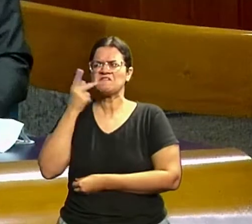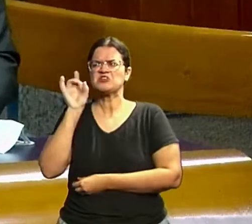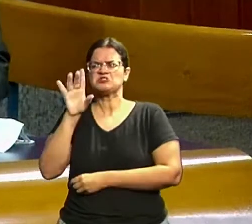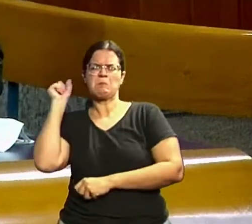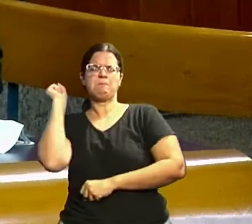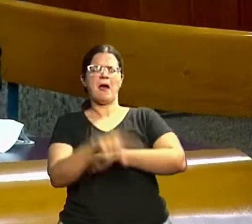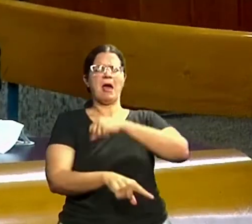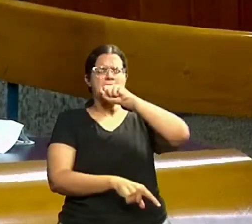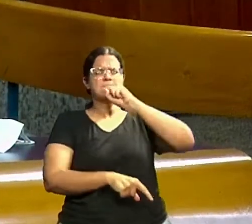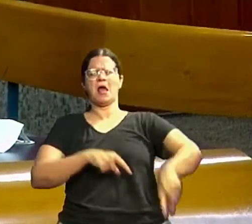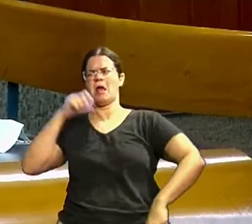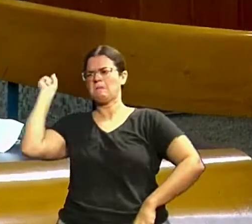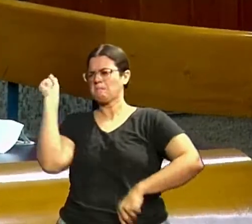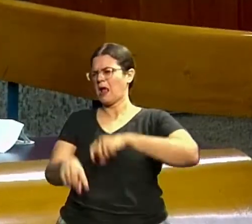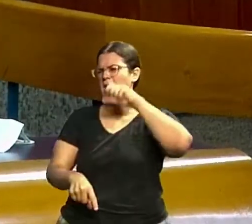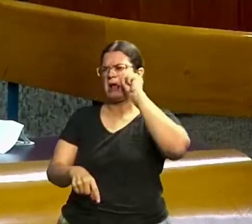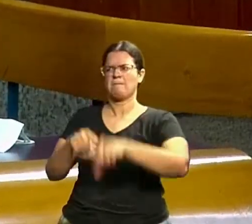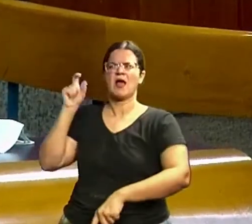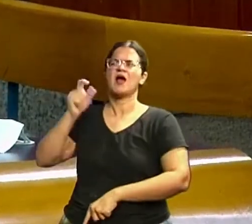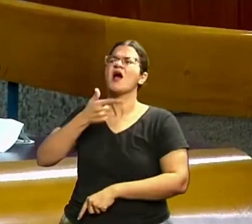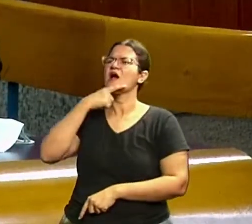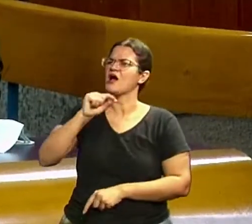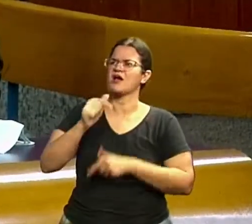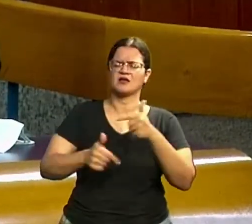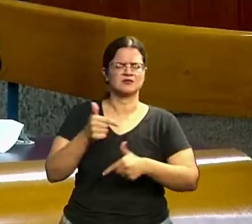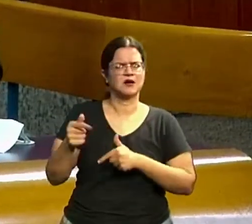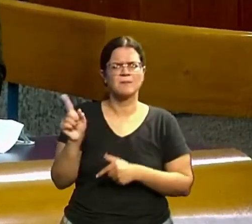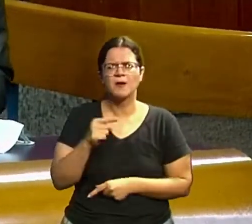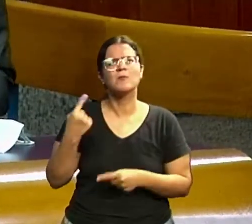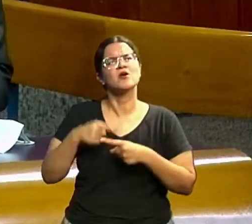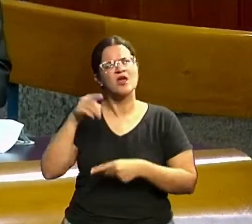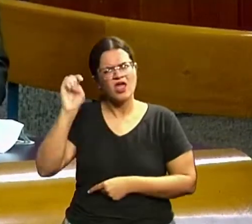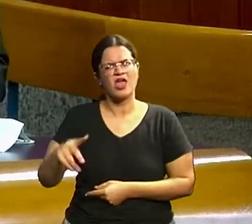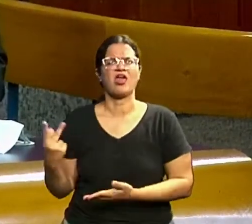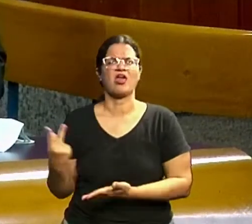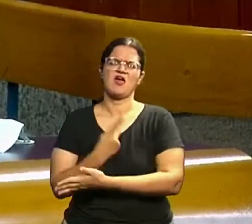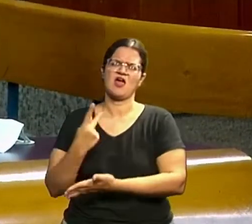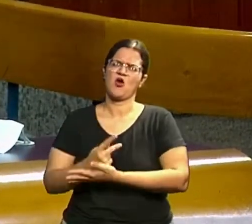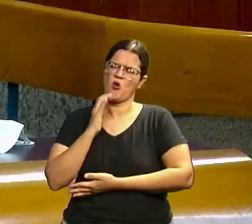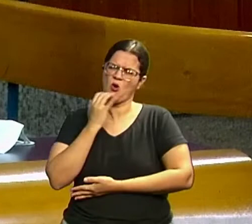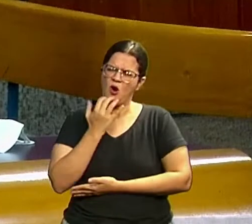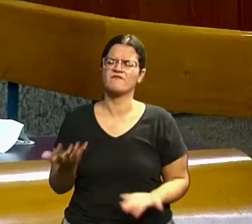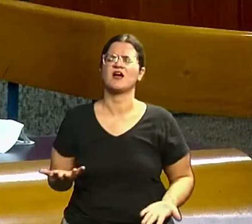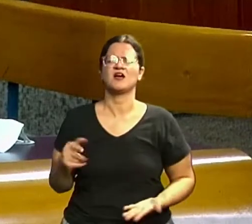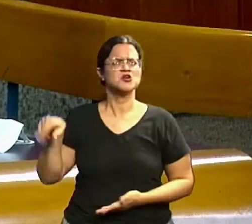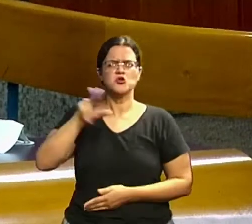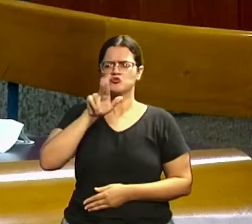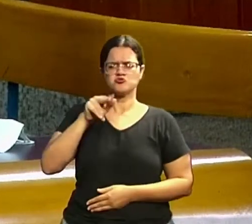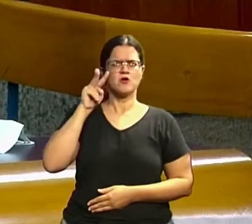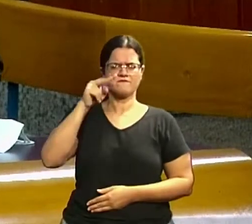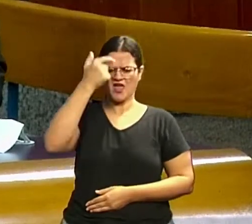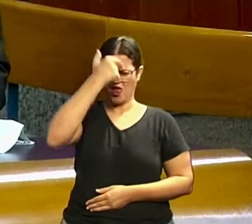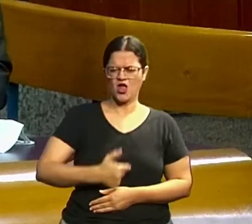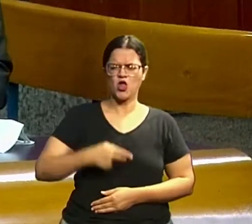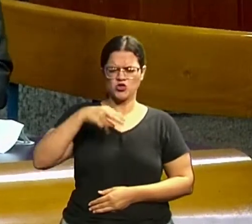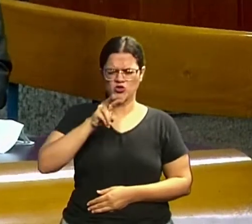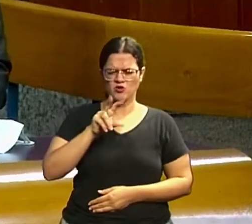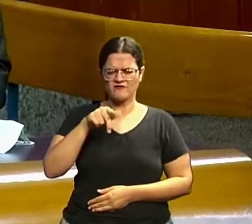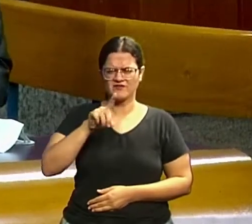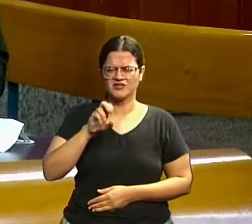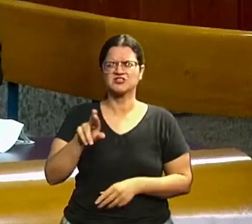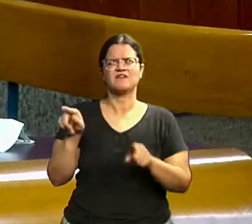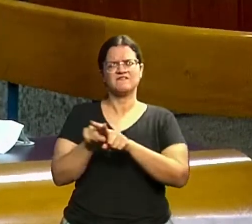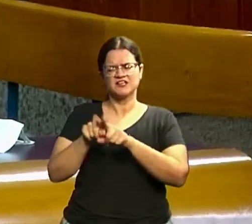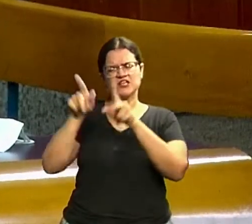só tirando pedra e criticando quem trabalha não. Porque isso é covardia, vocês nunca vão ver o vereador Sargento Novandi fazer